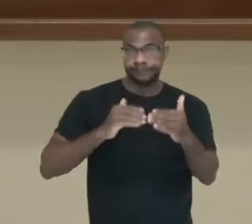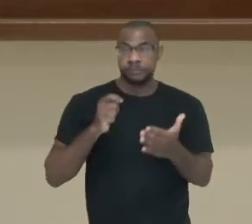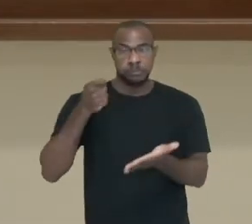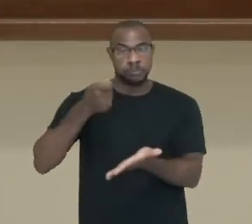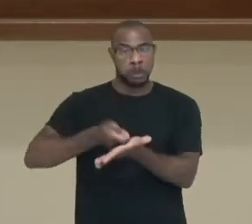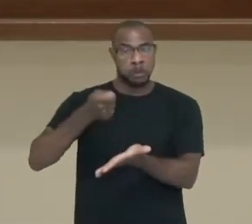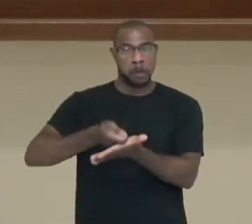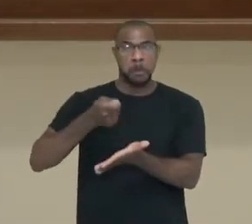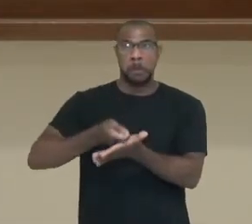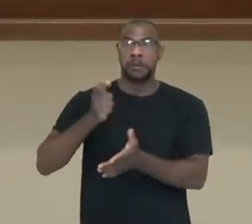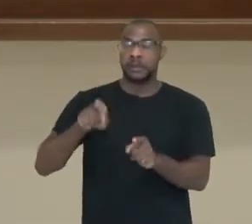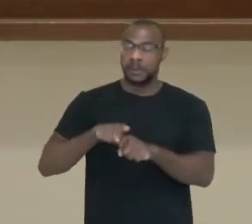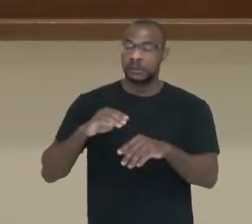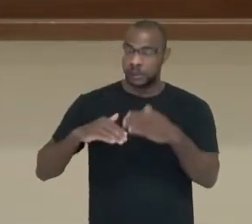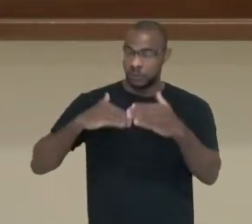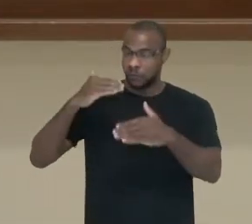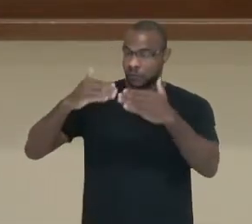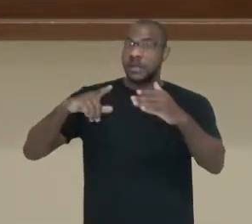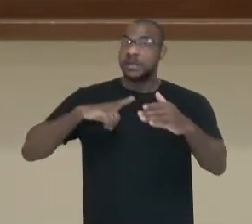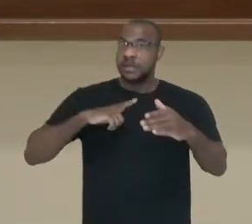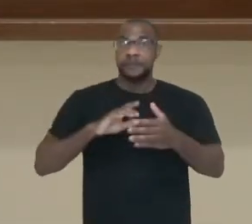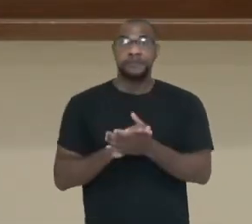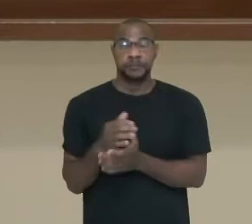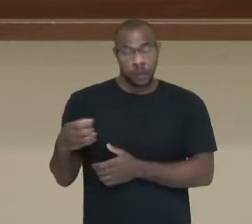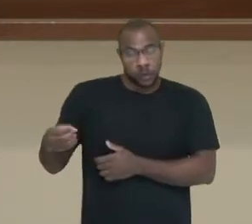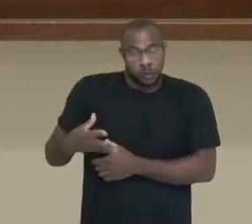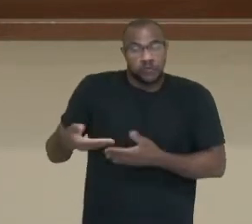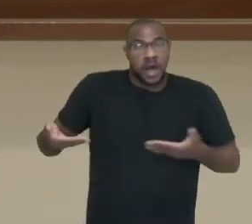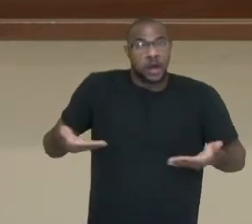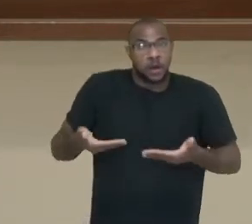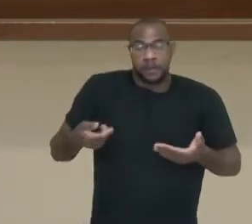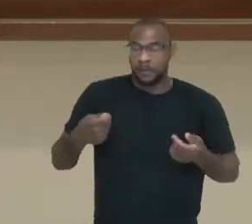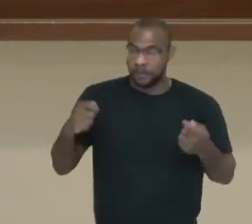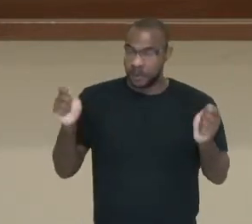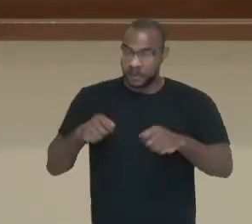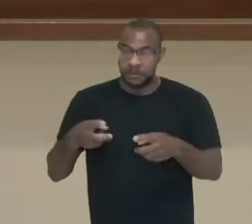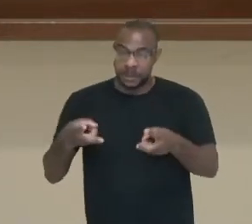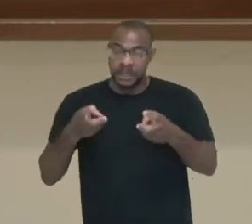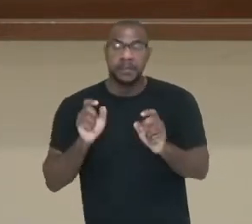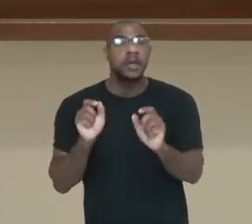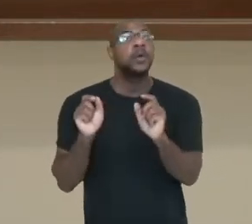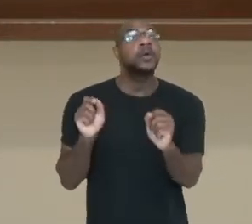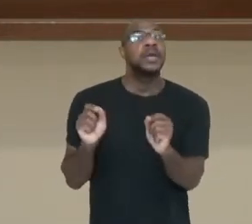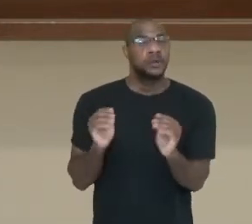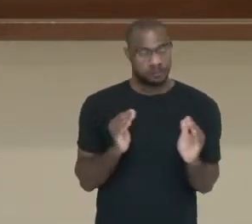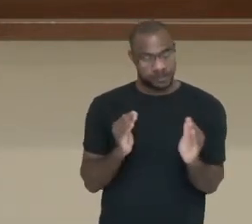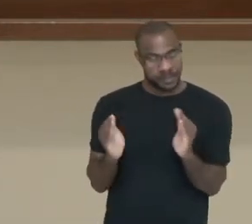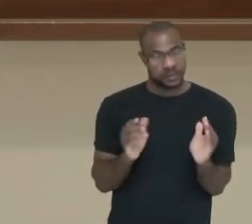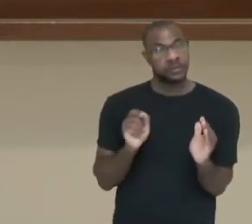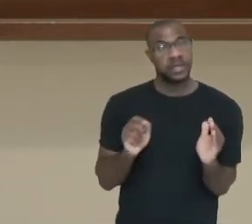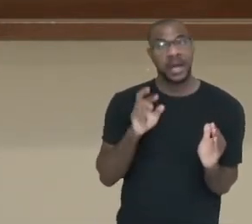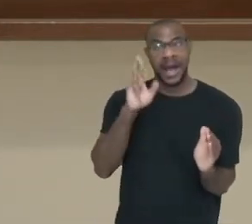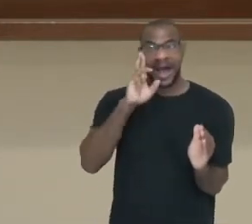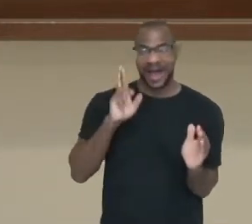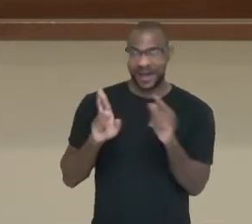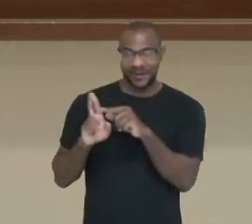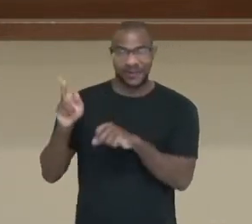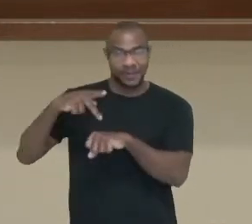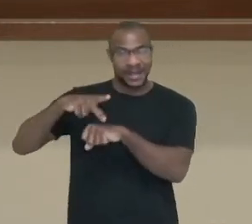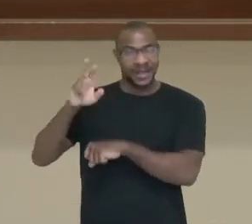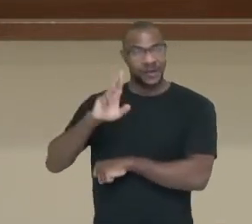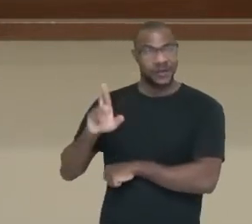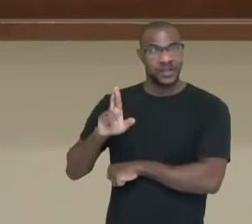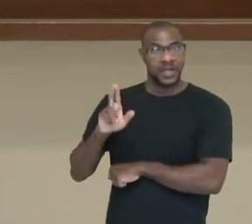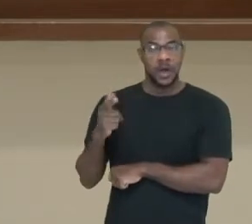impostas e desenvolvidas. Uma das mais recentes que nós podemos destacar é durante o período em que a Rússia, junto